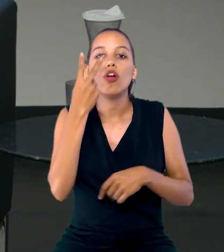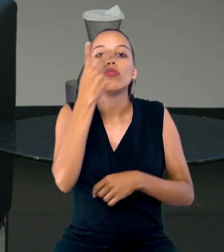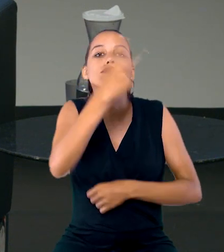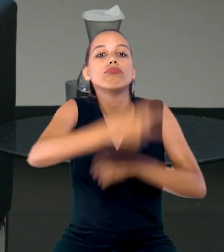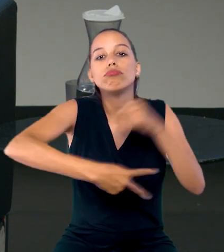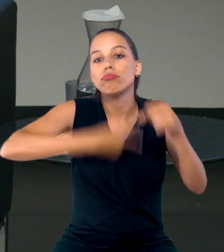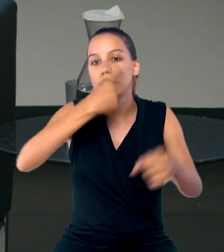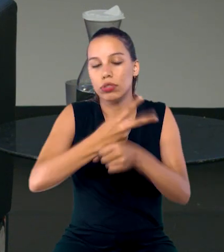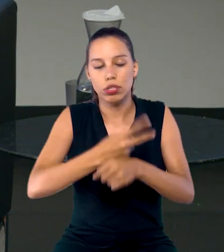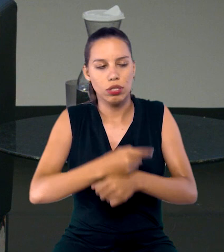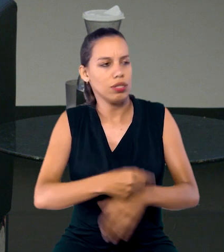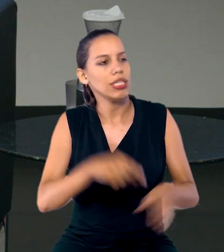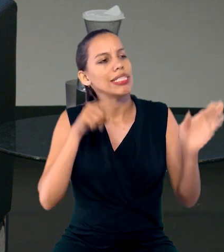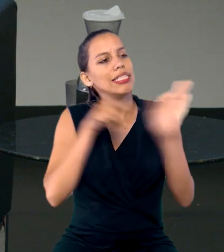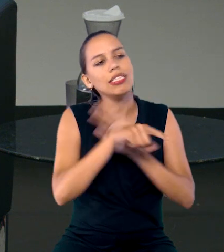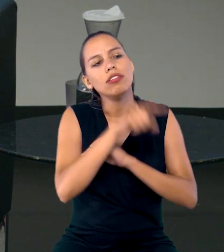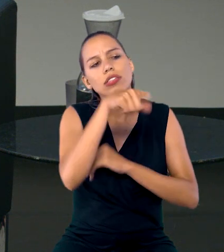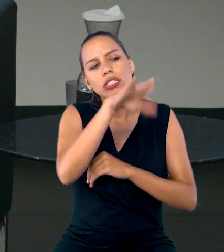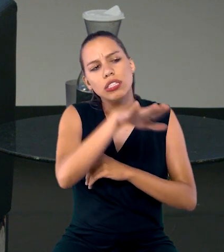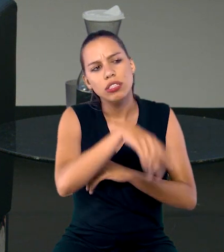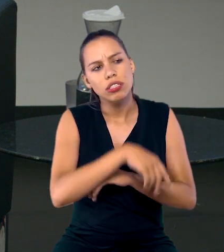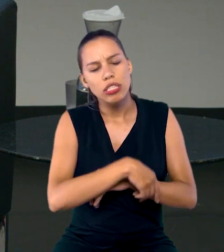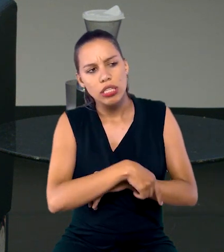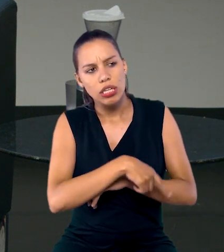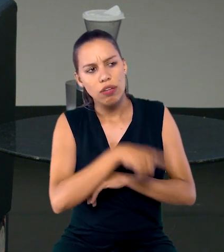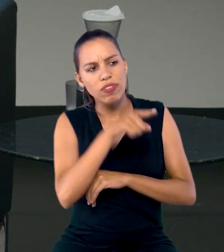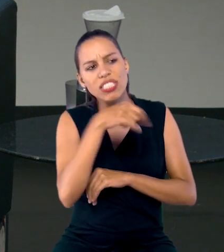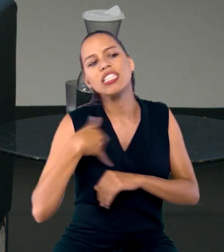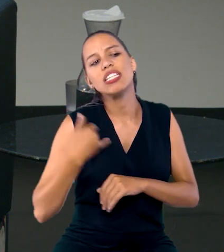depois. Aí dizia, que idade tu tá hoje?